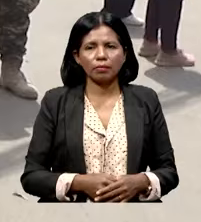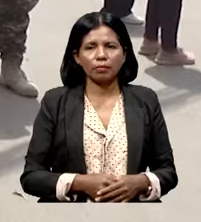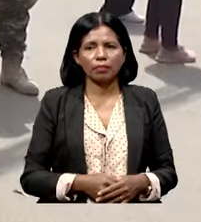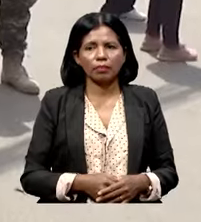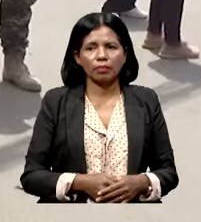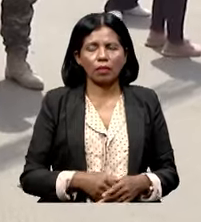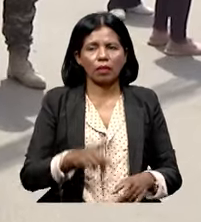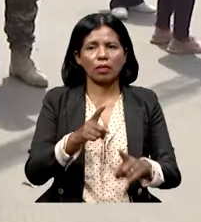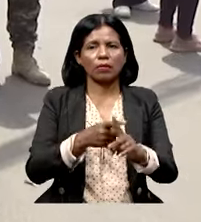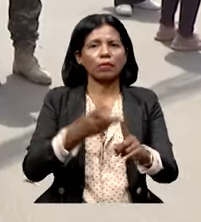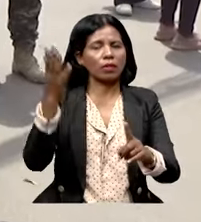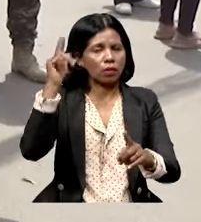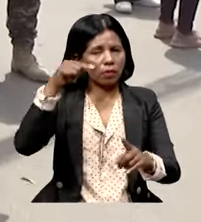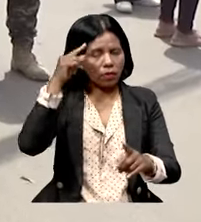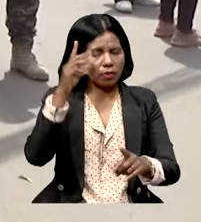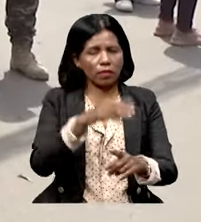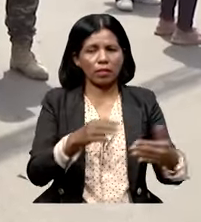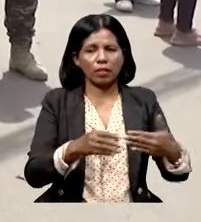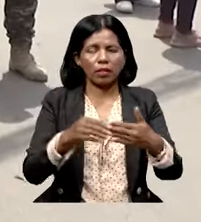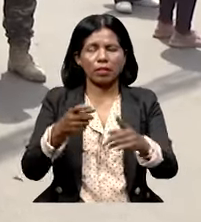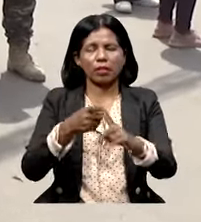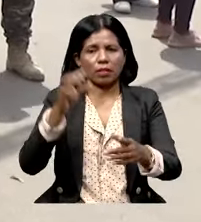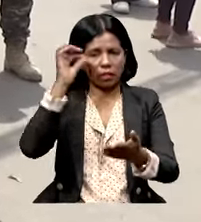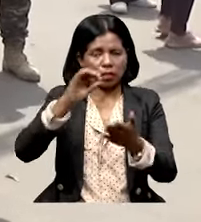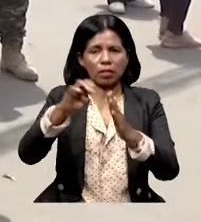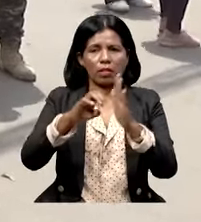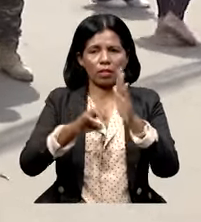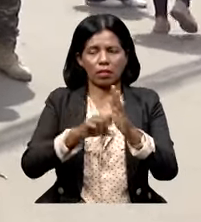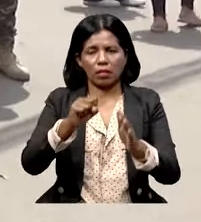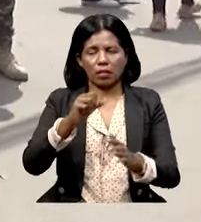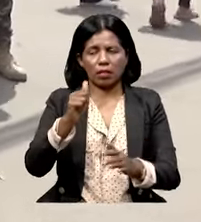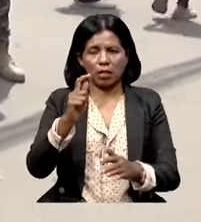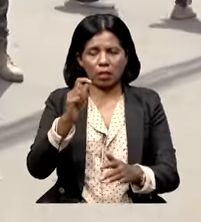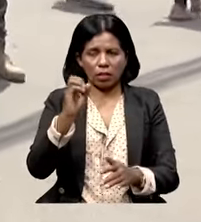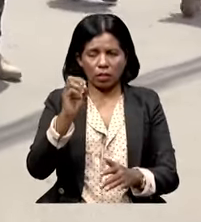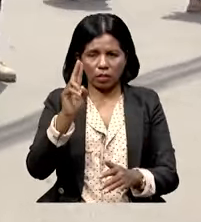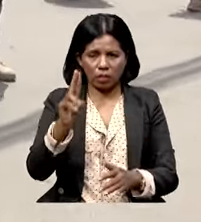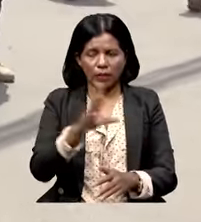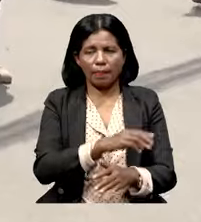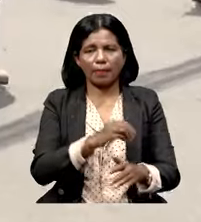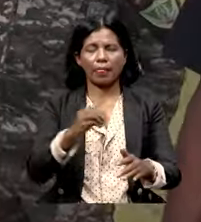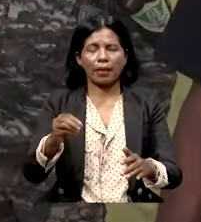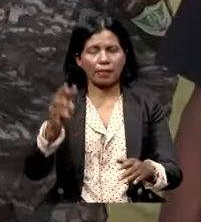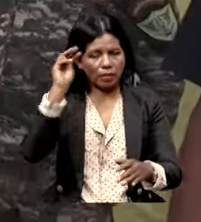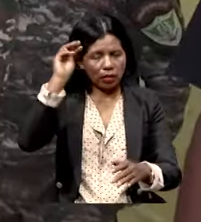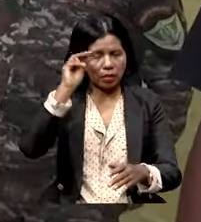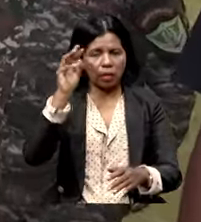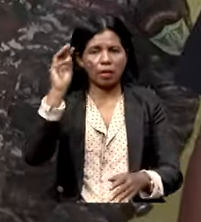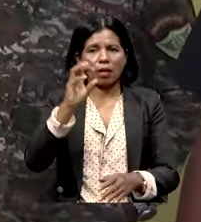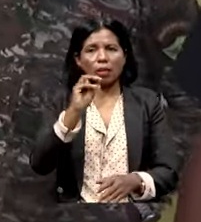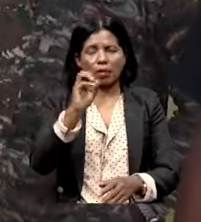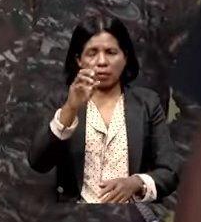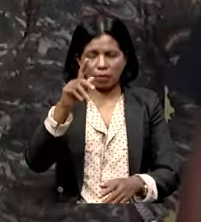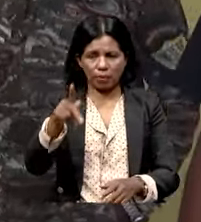E a Fulan Hira Kliuba, governo na BEA liderado, Rússia, secretário de Estado, assunto toponímia na organização urbana, Ministério de Obras Públicas, autoridade